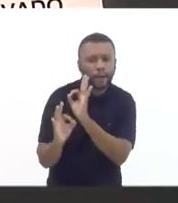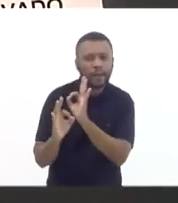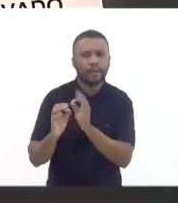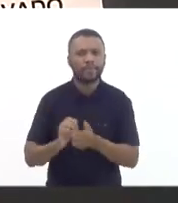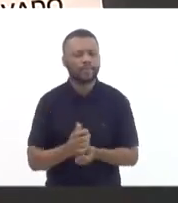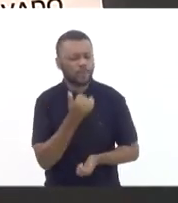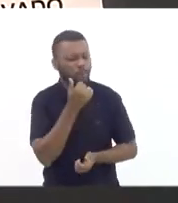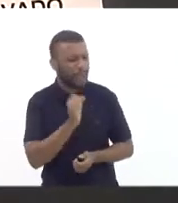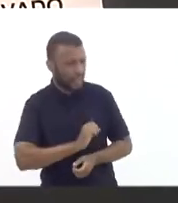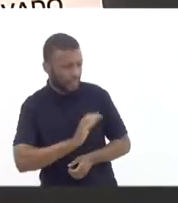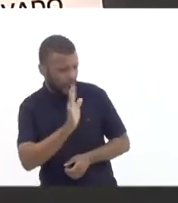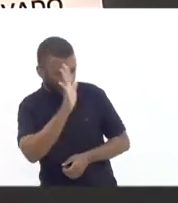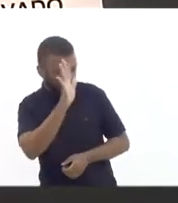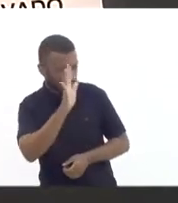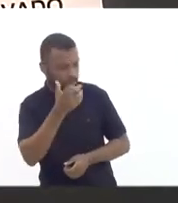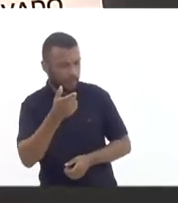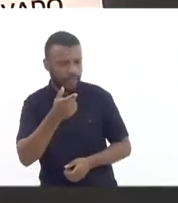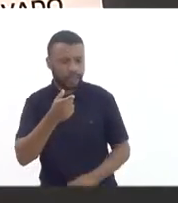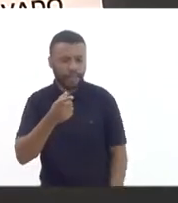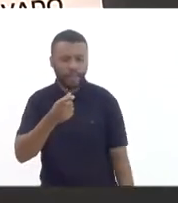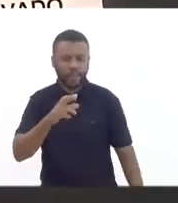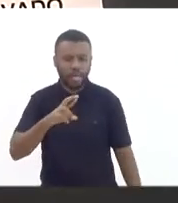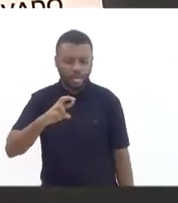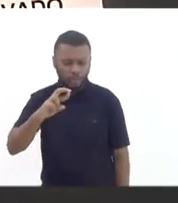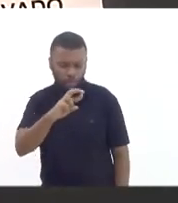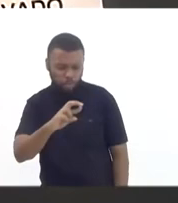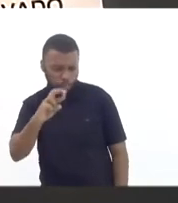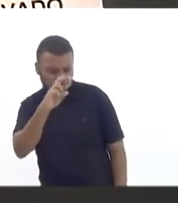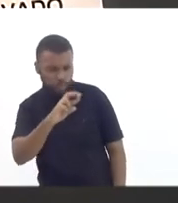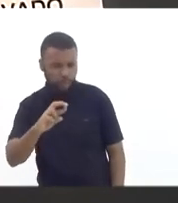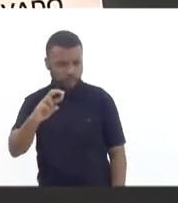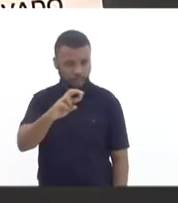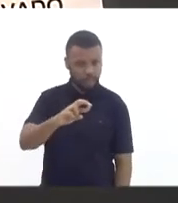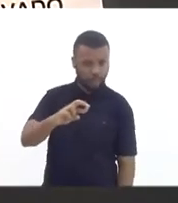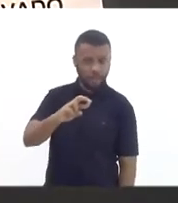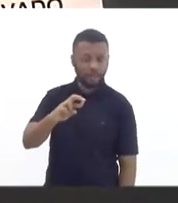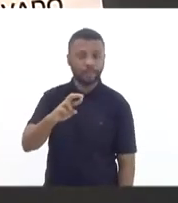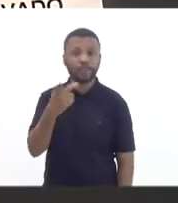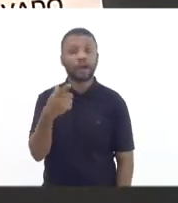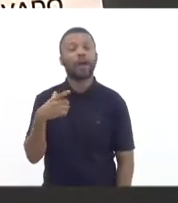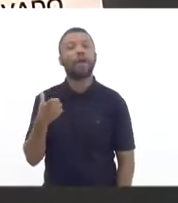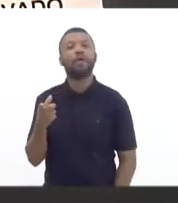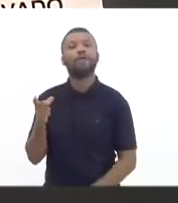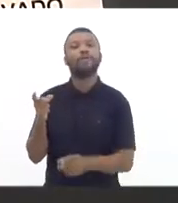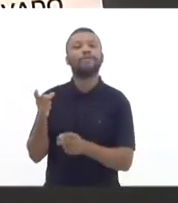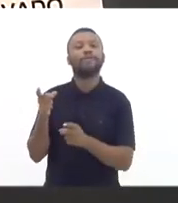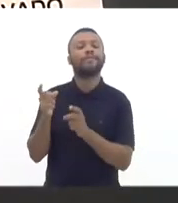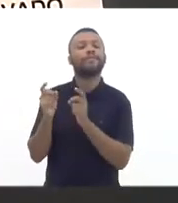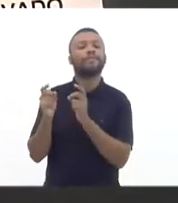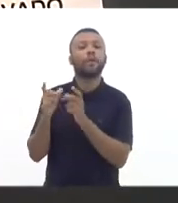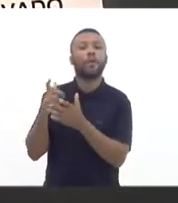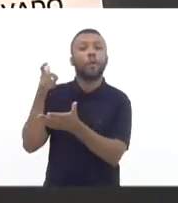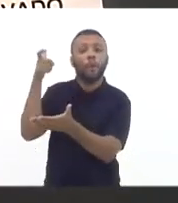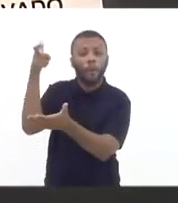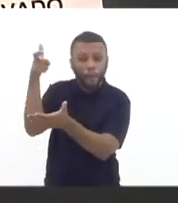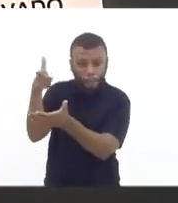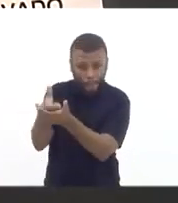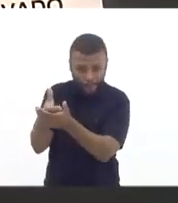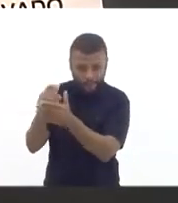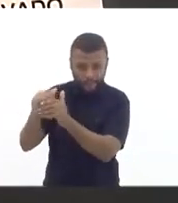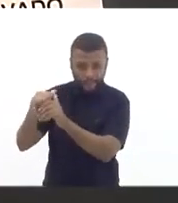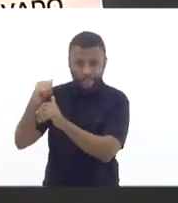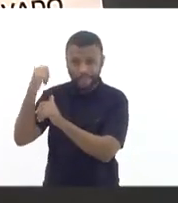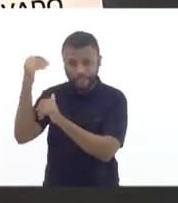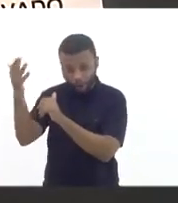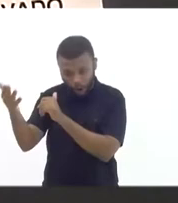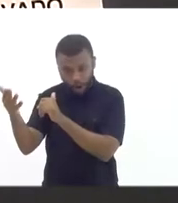aparelho, Anderson? Cara, eu importava isso para distribuir para meus colegas, porque aqui no Brasil é muito caro. Você